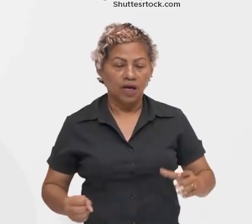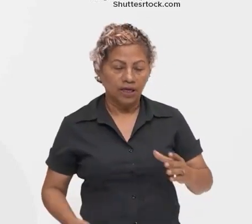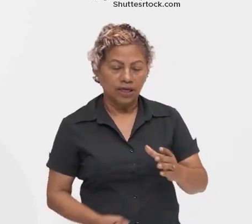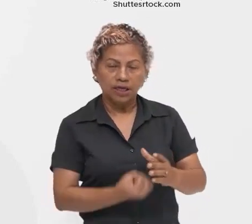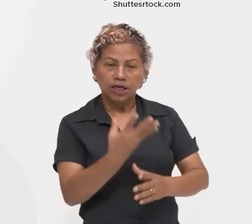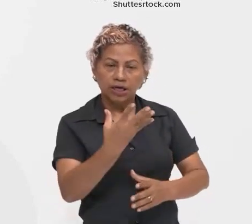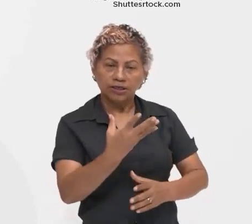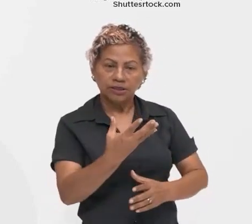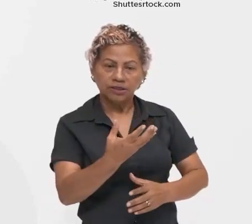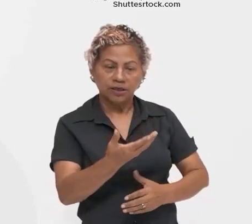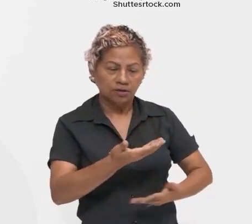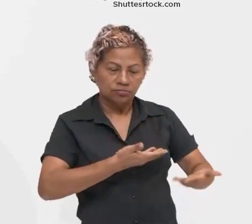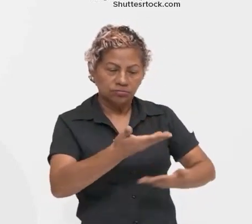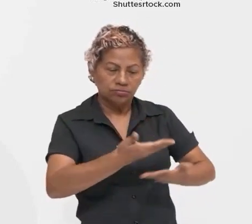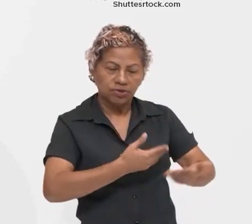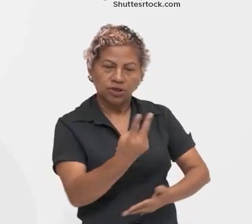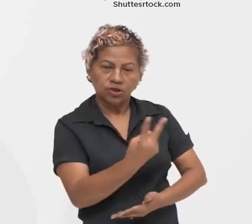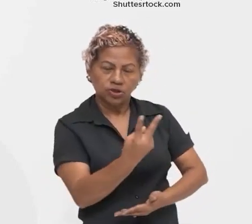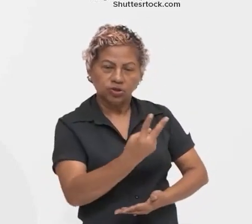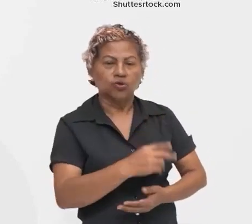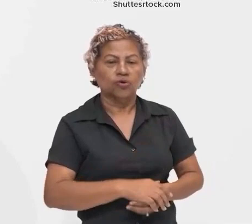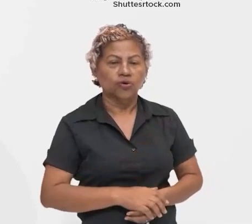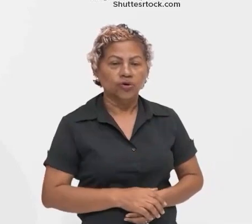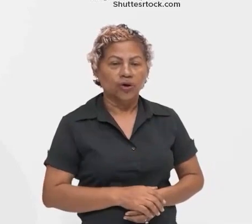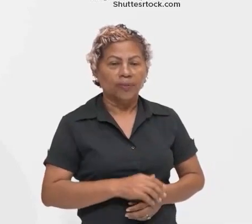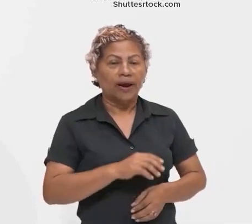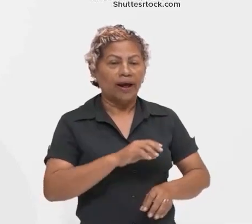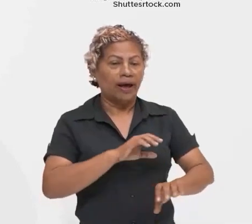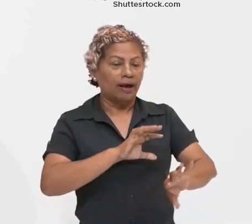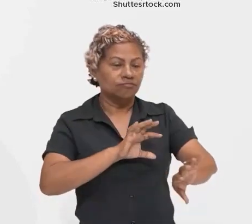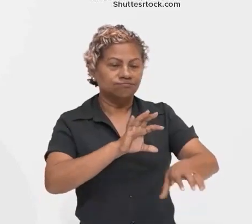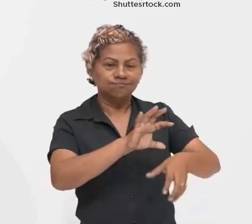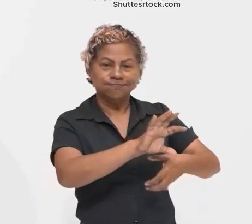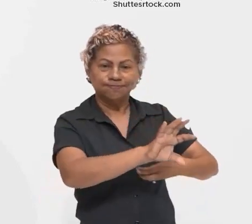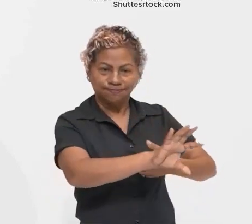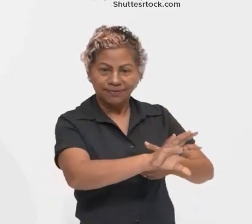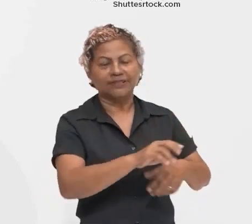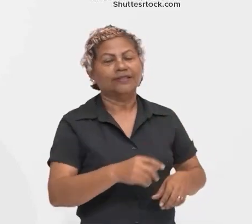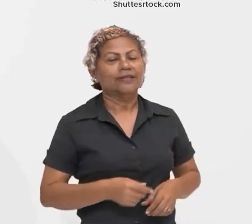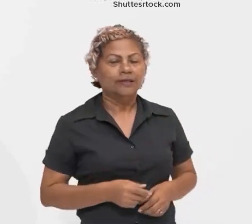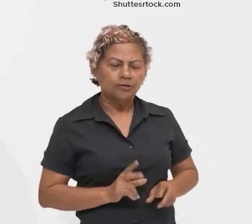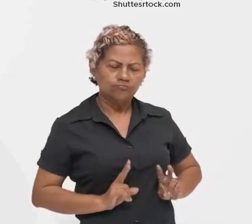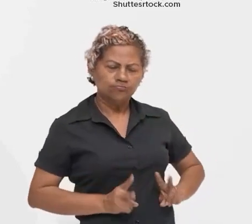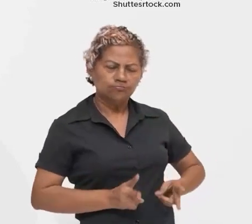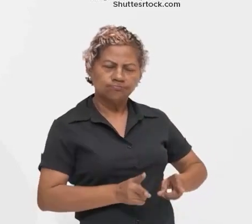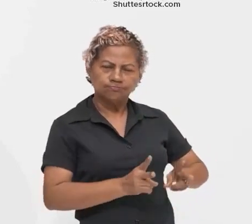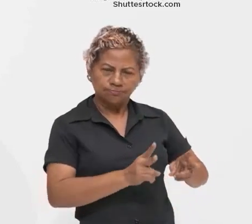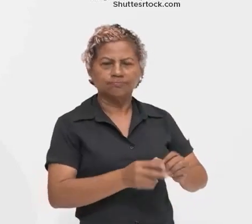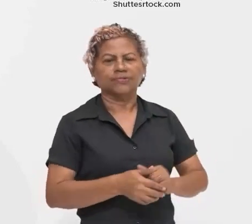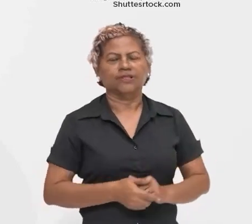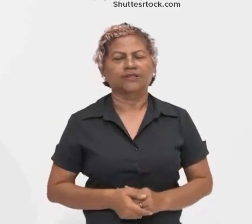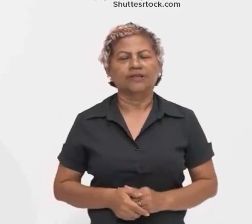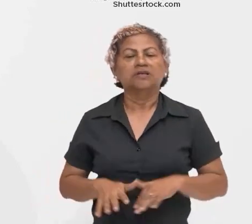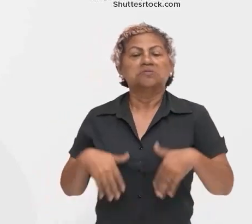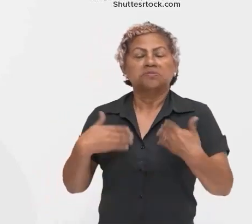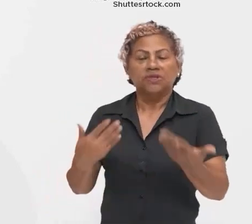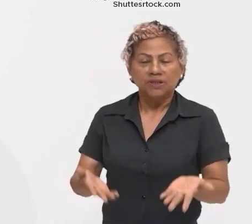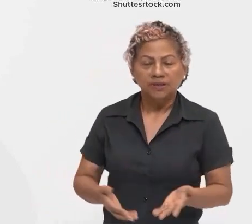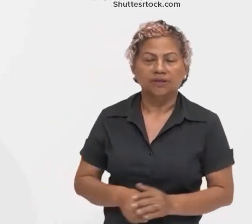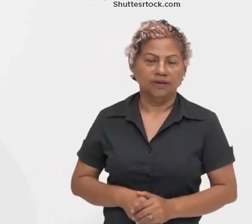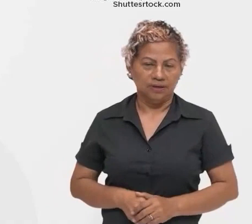duplas, para que os alunos troquem saberes entre si. Então, a metodologia ativa ela vai